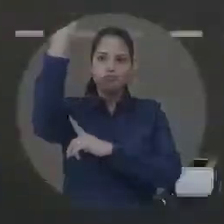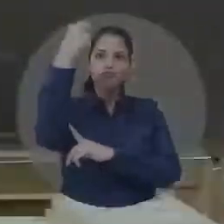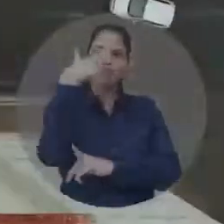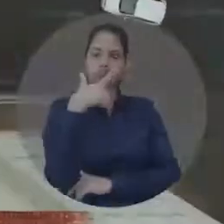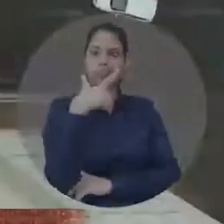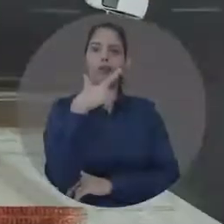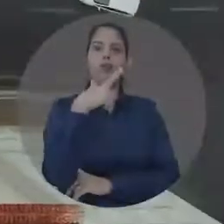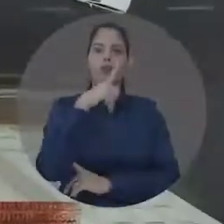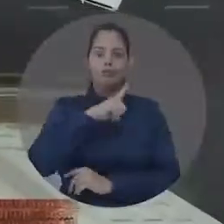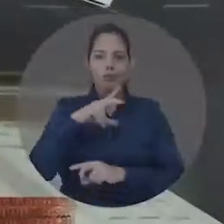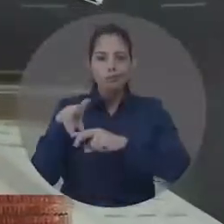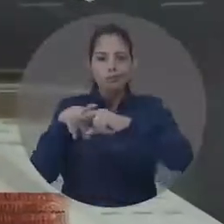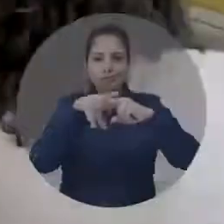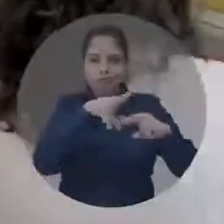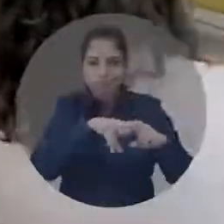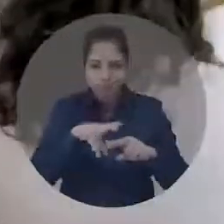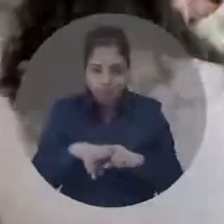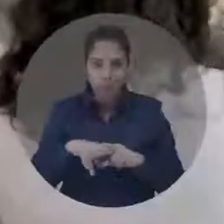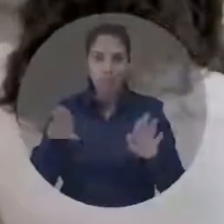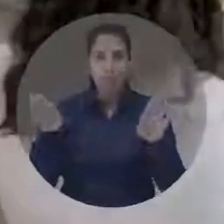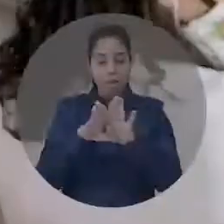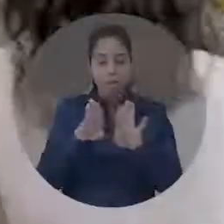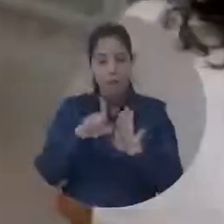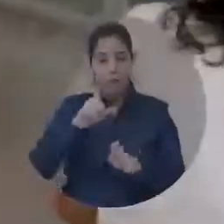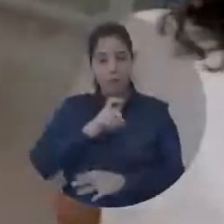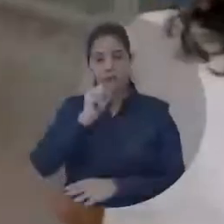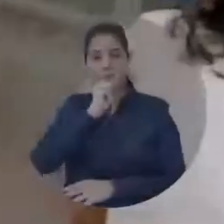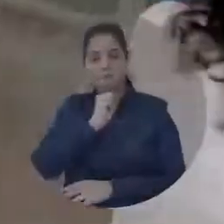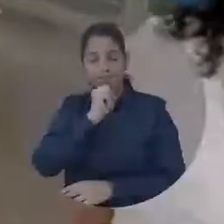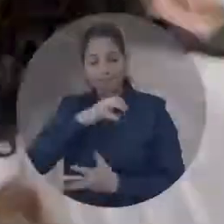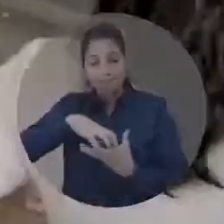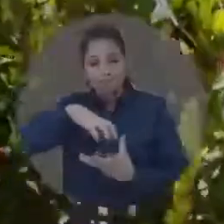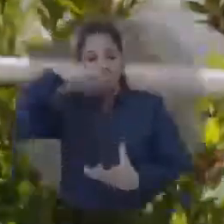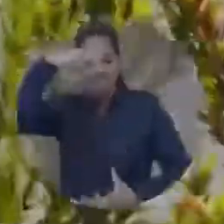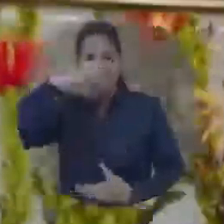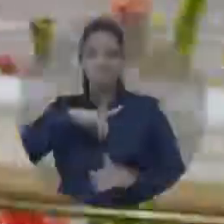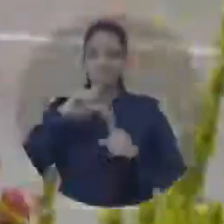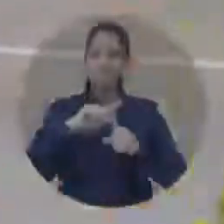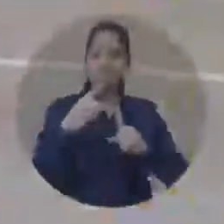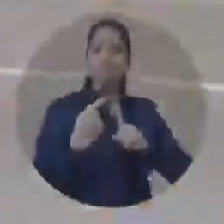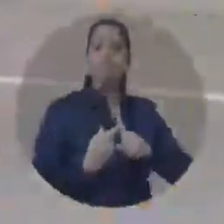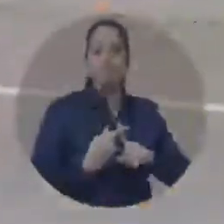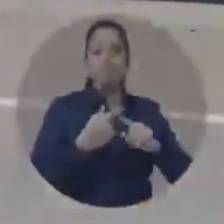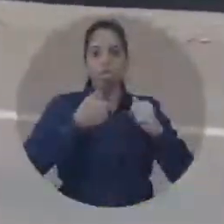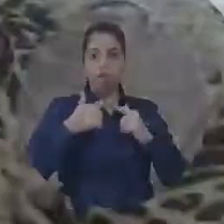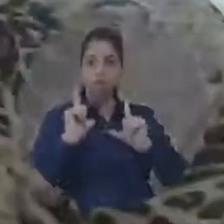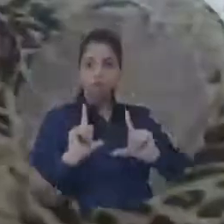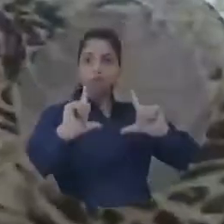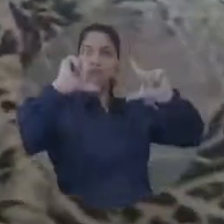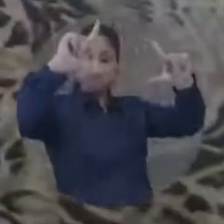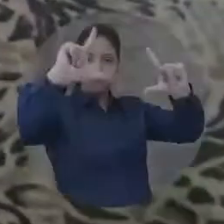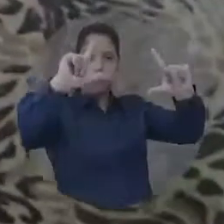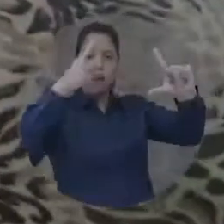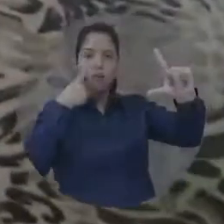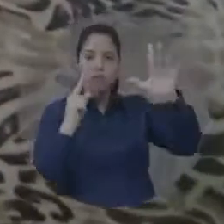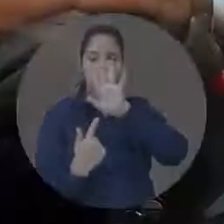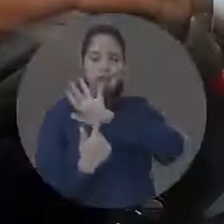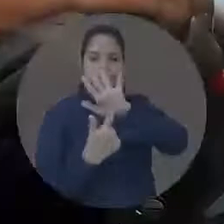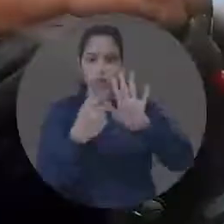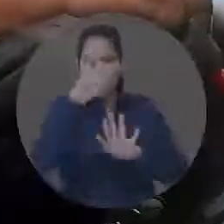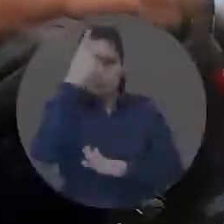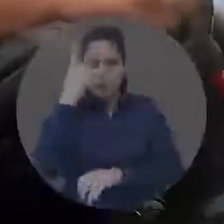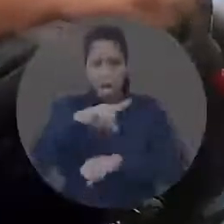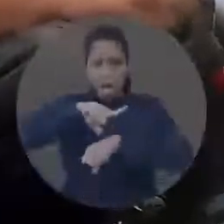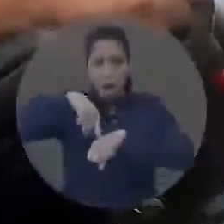Ar-condicionado, energia solar, assentos exclusivos para idosos, gestantes e, além de tudo, um painel que